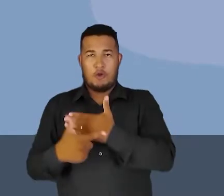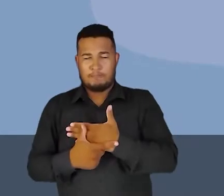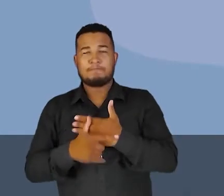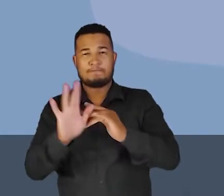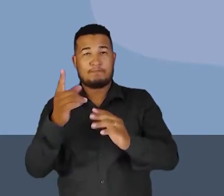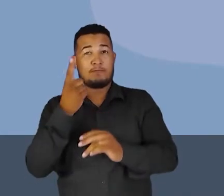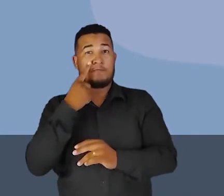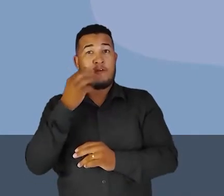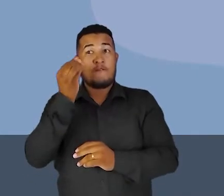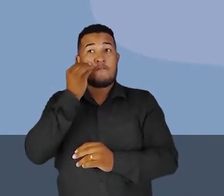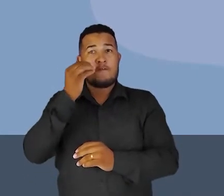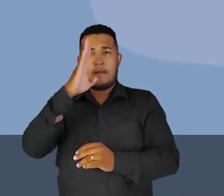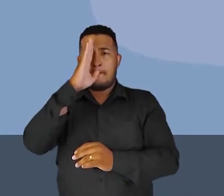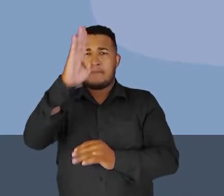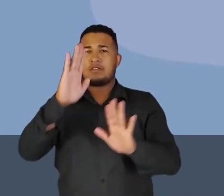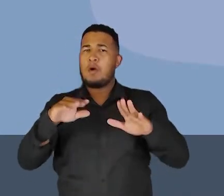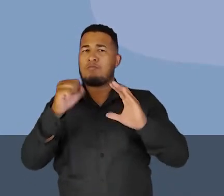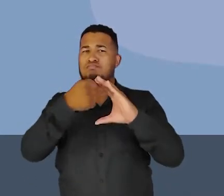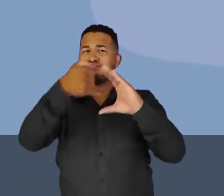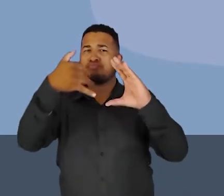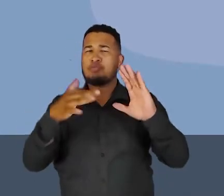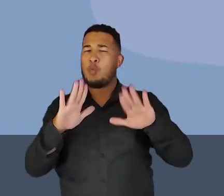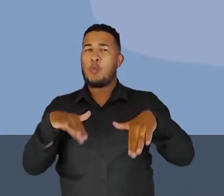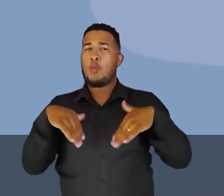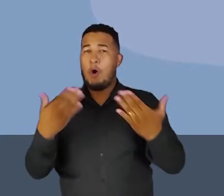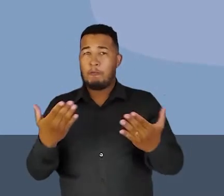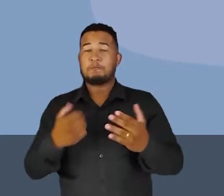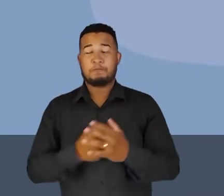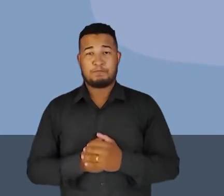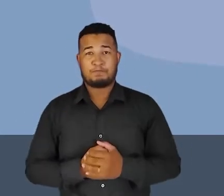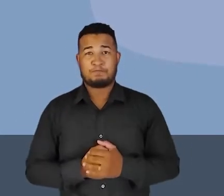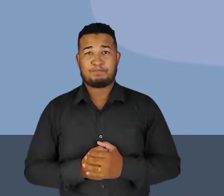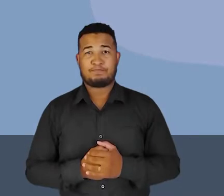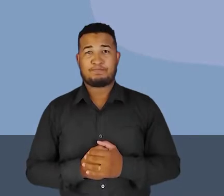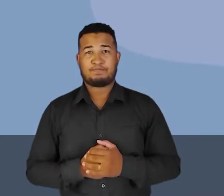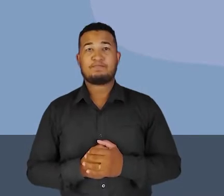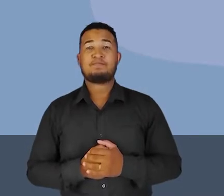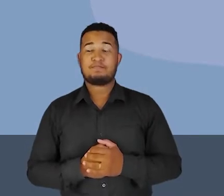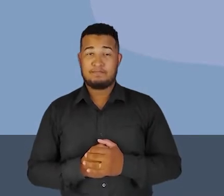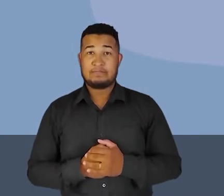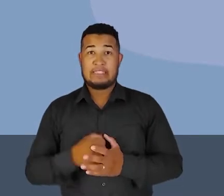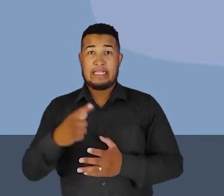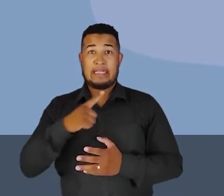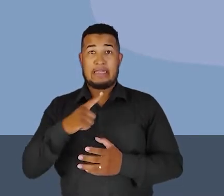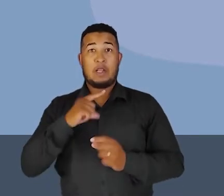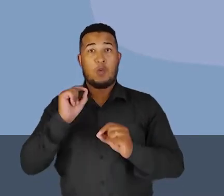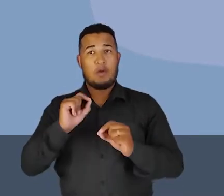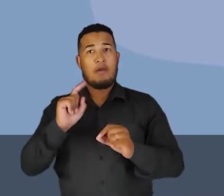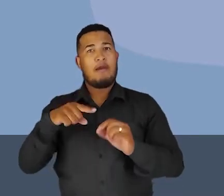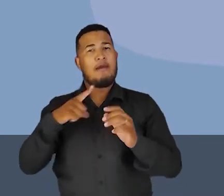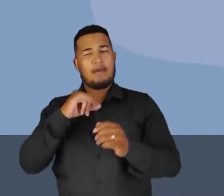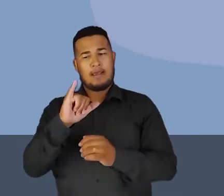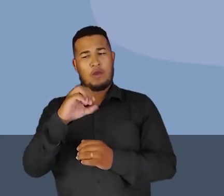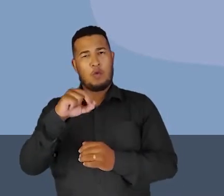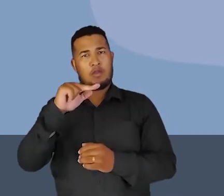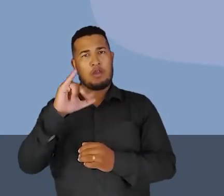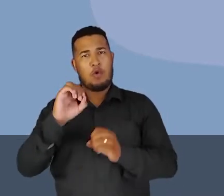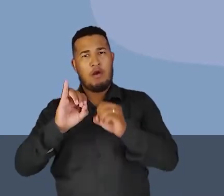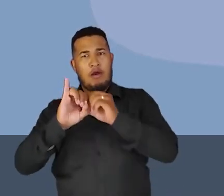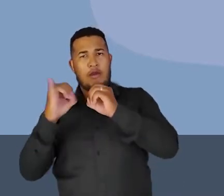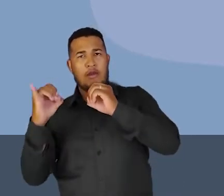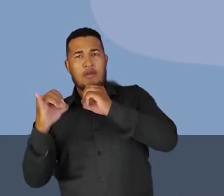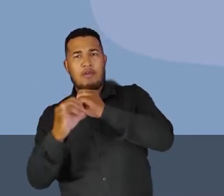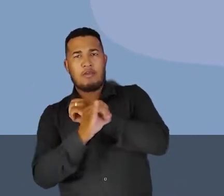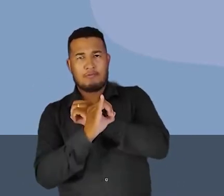nas principais características desses compostos. Bom, eles possuem caráter iônico, quer dizer, a